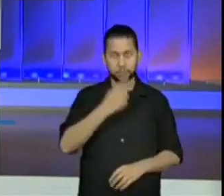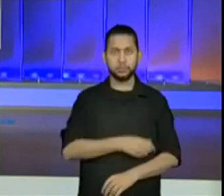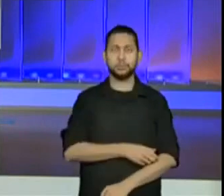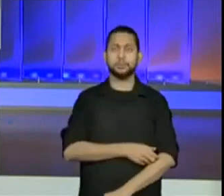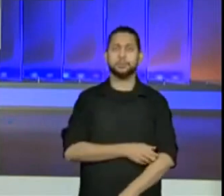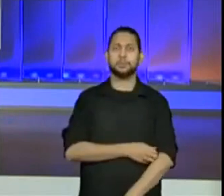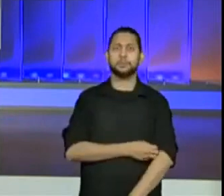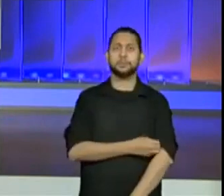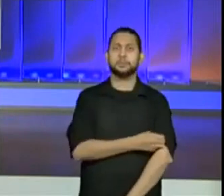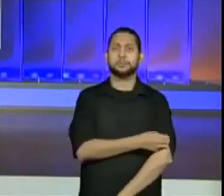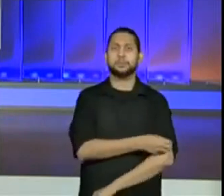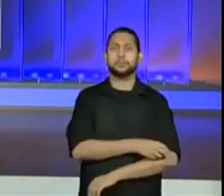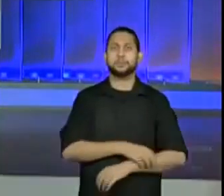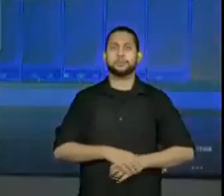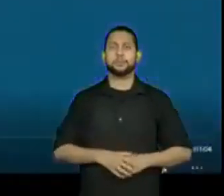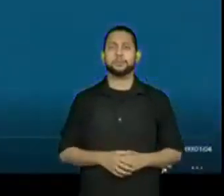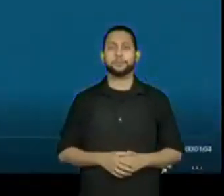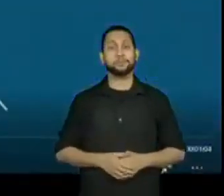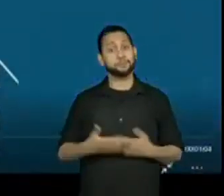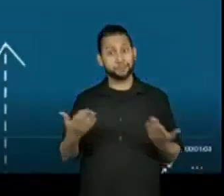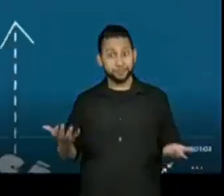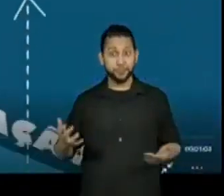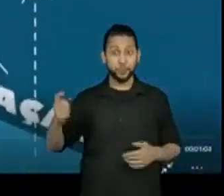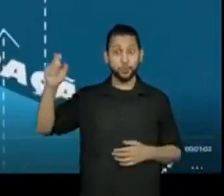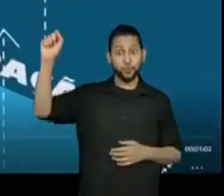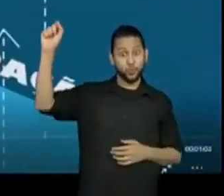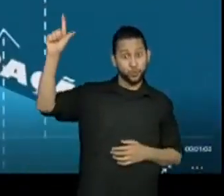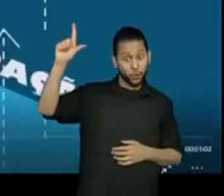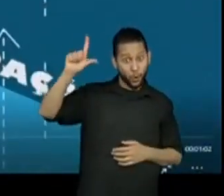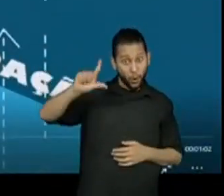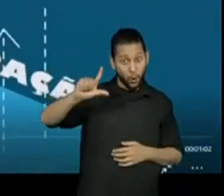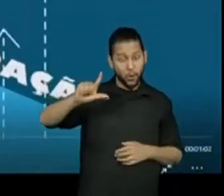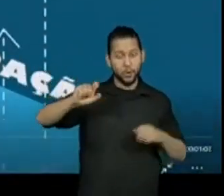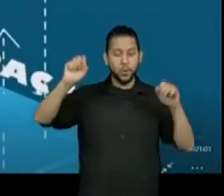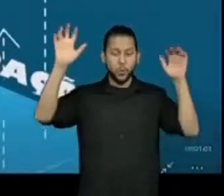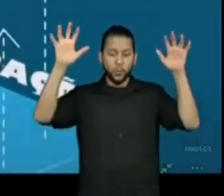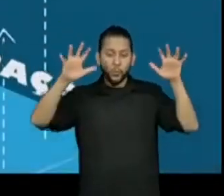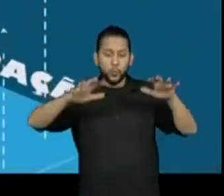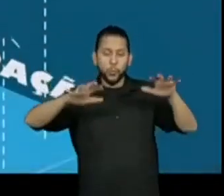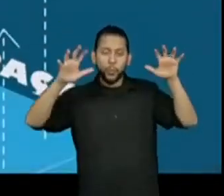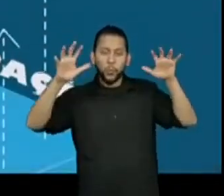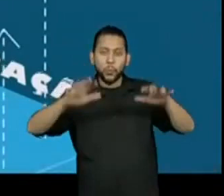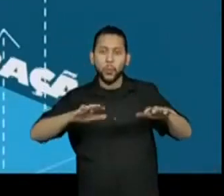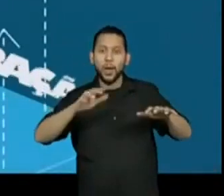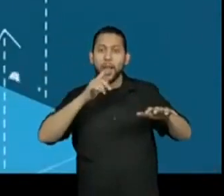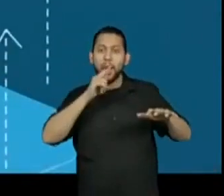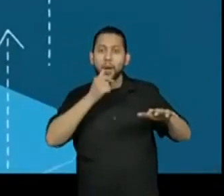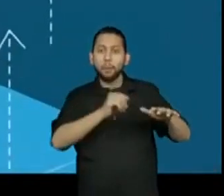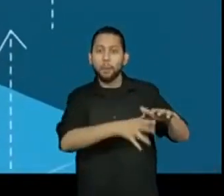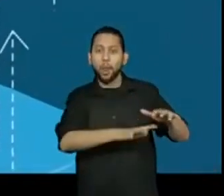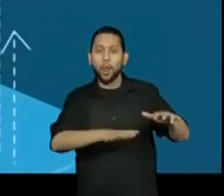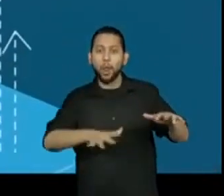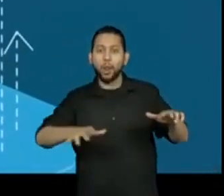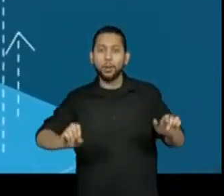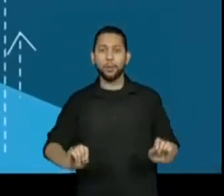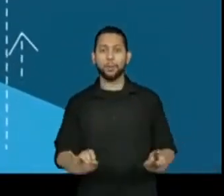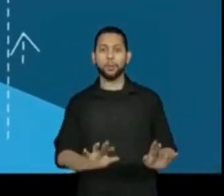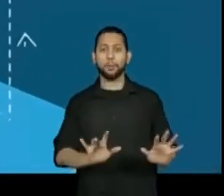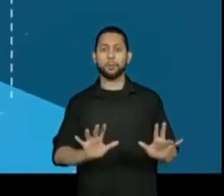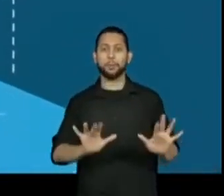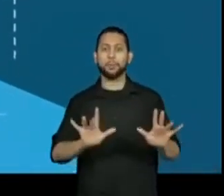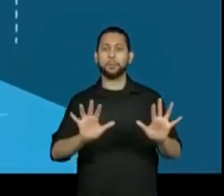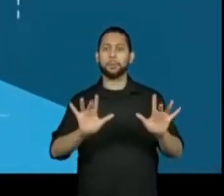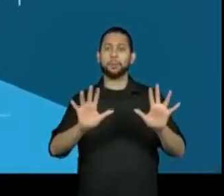Vamos lá? O sol aquece parte dos rios, lagos e oceanos que evaporam. Este vapor